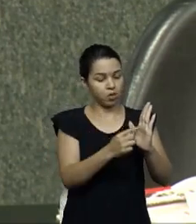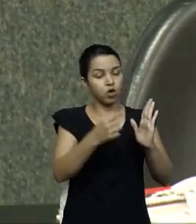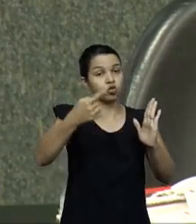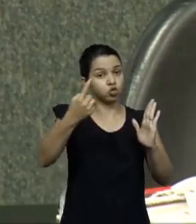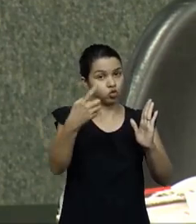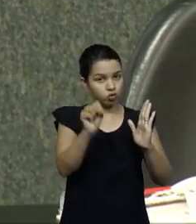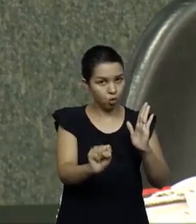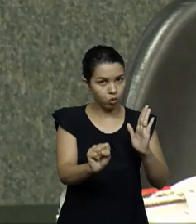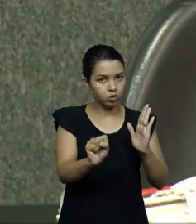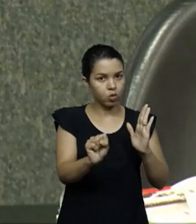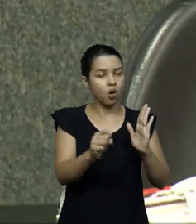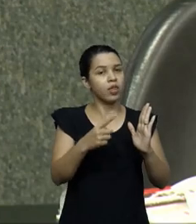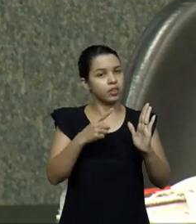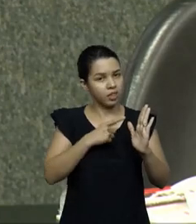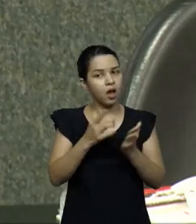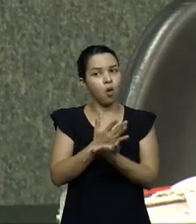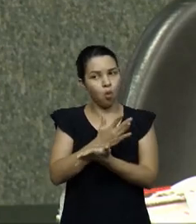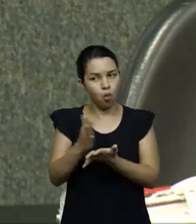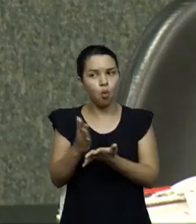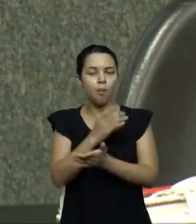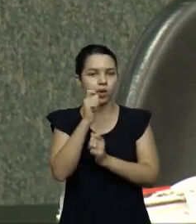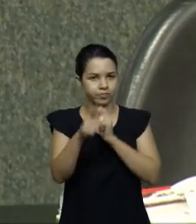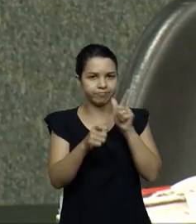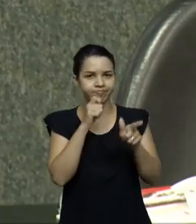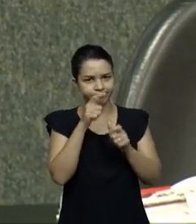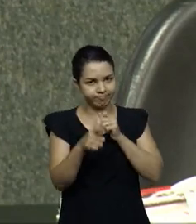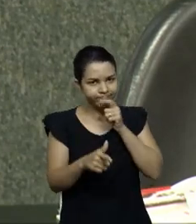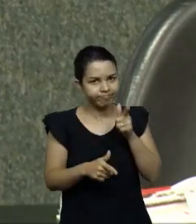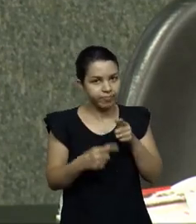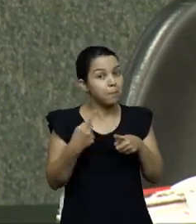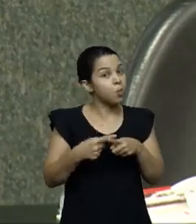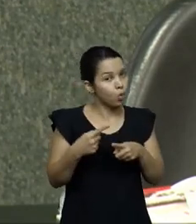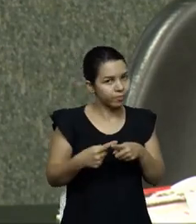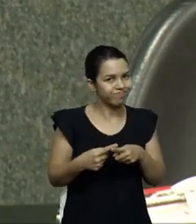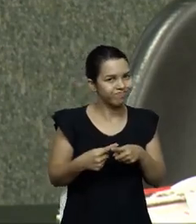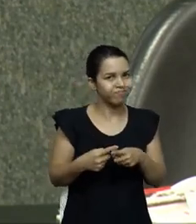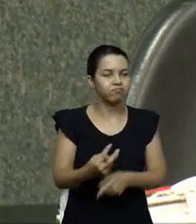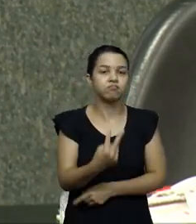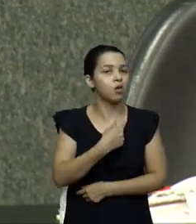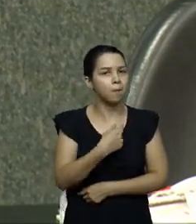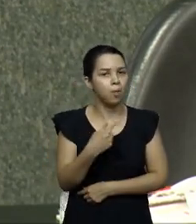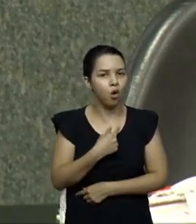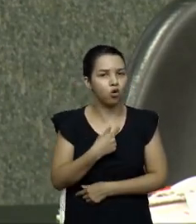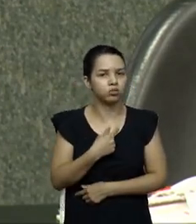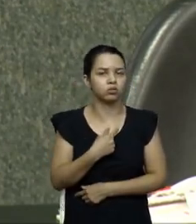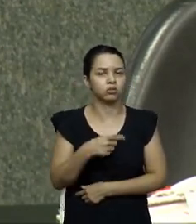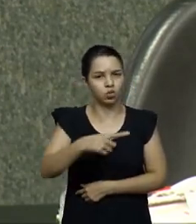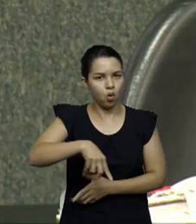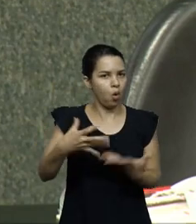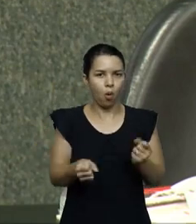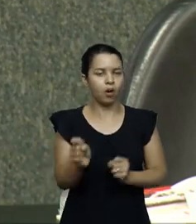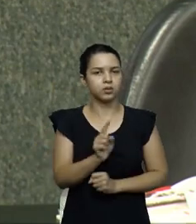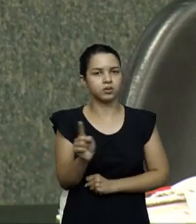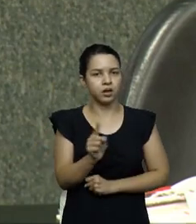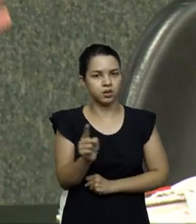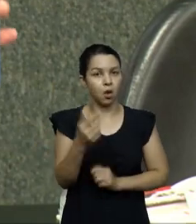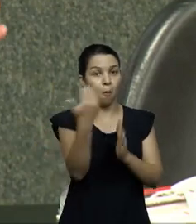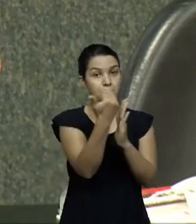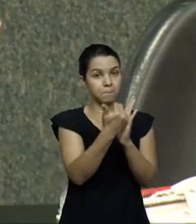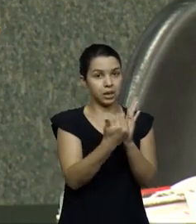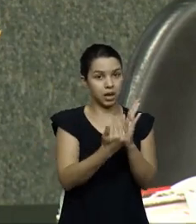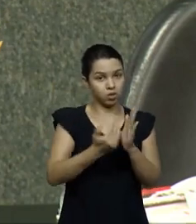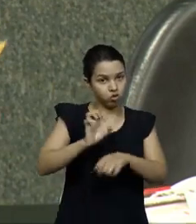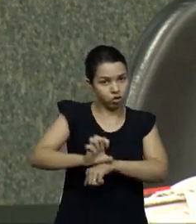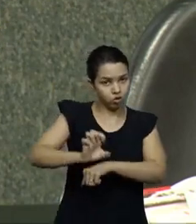nós tivemos crítica com relação a isso porque porque não pode não aceitamos que um plano Estadual de Educação seja